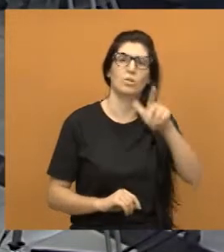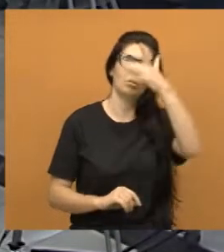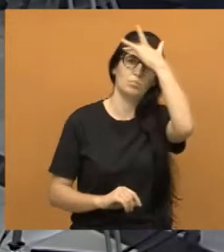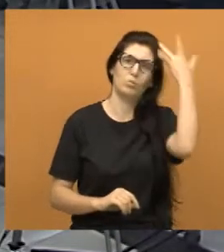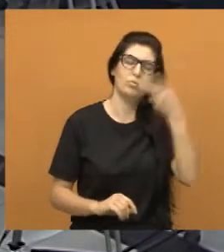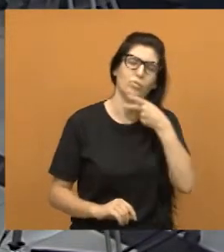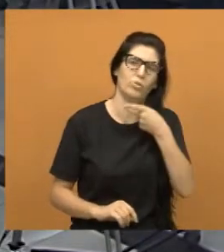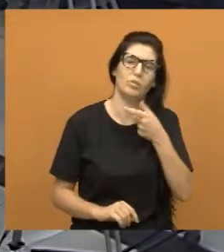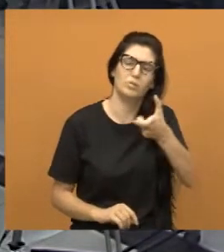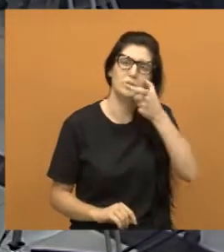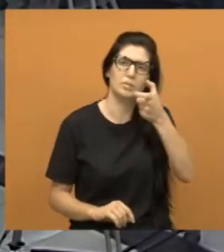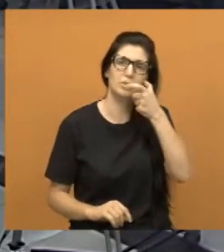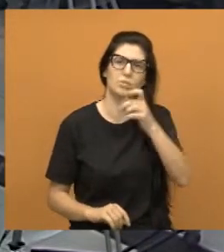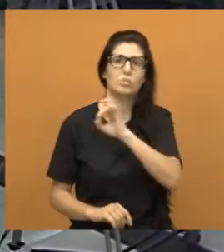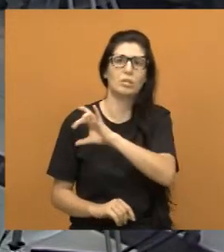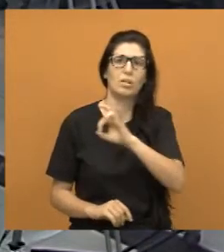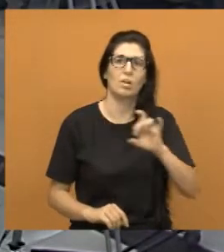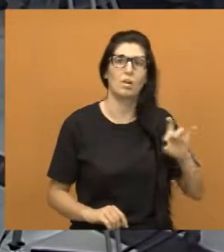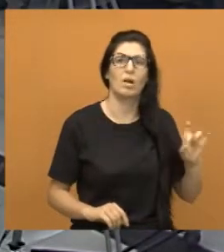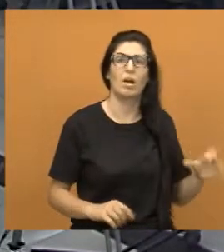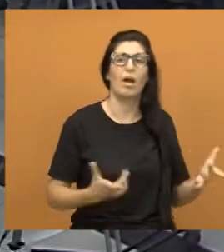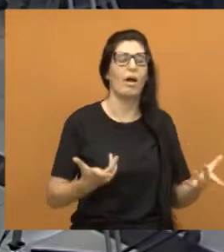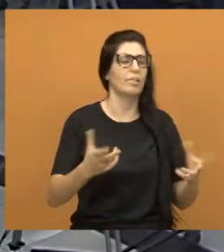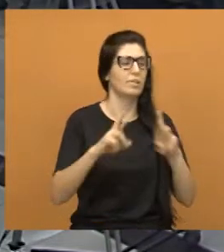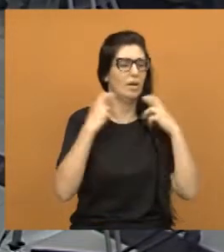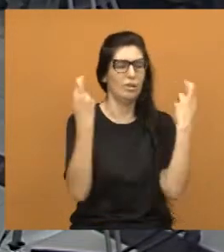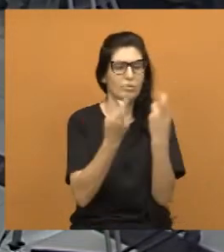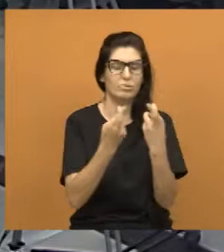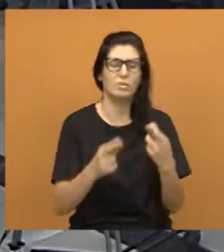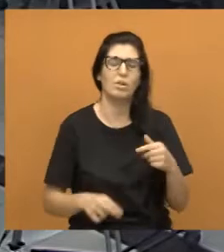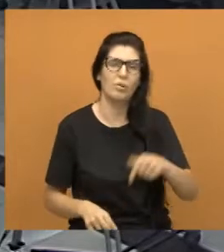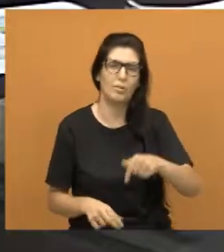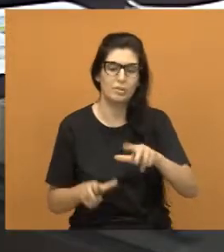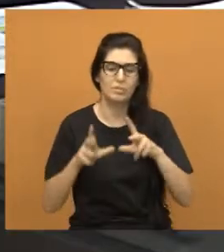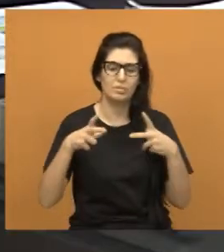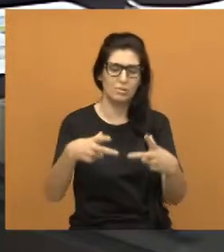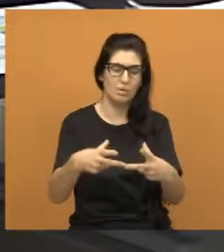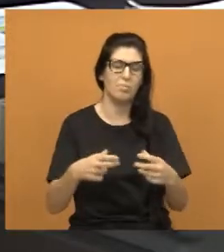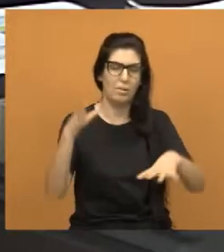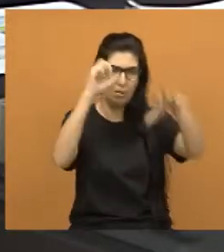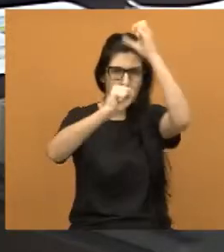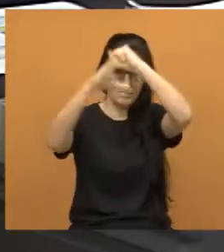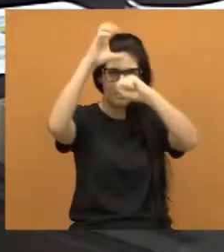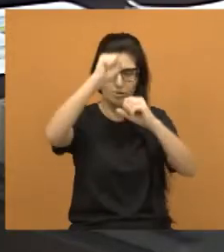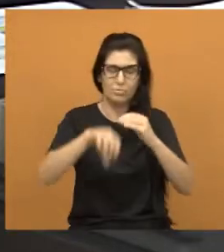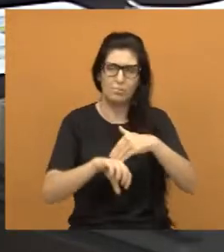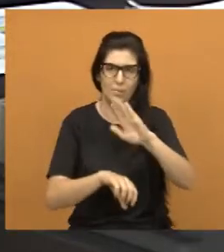é interessante, né, que cada sessão de Câmara a gente aprende mais. Né? Eu quero aqui